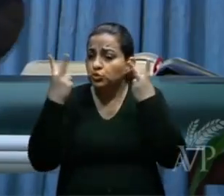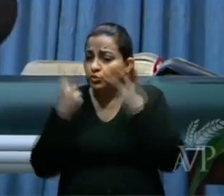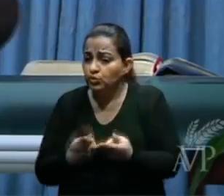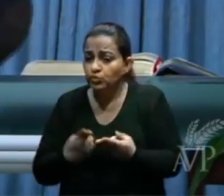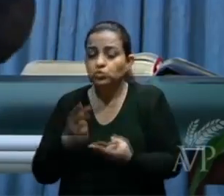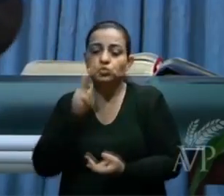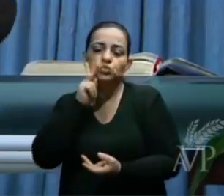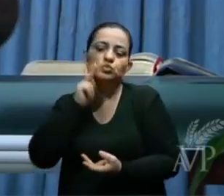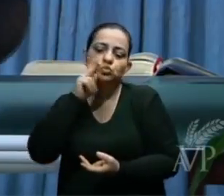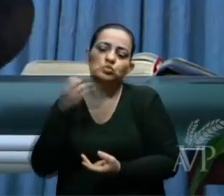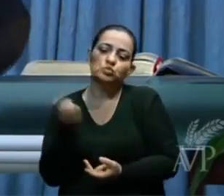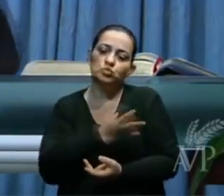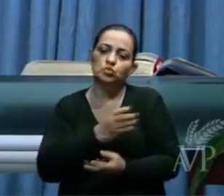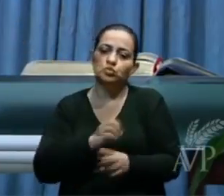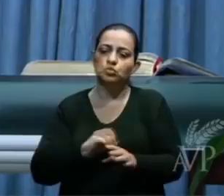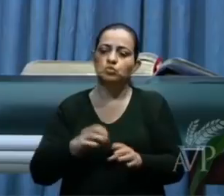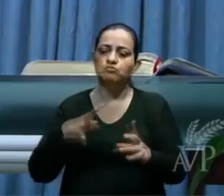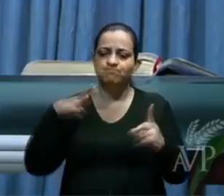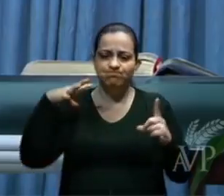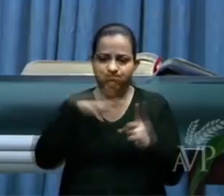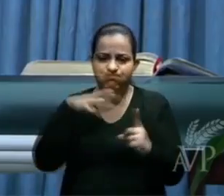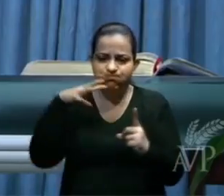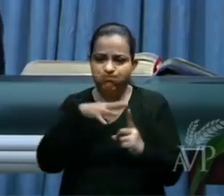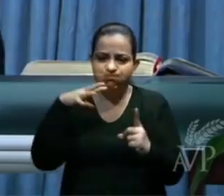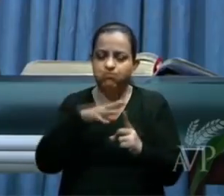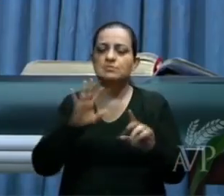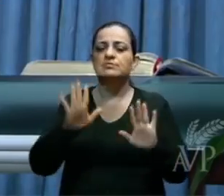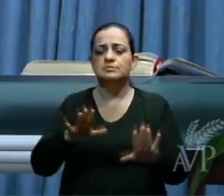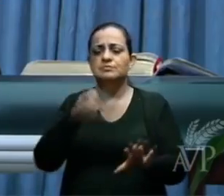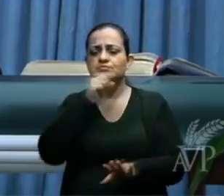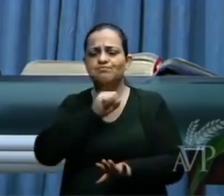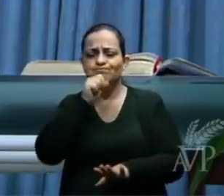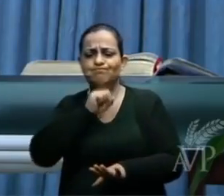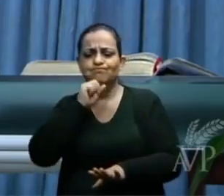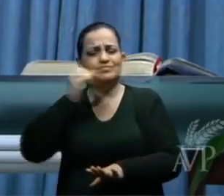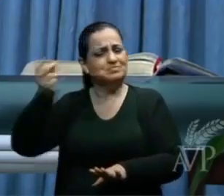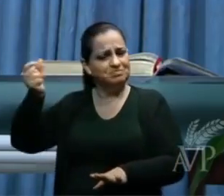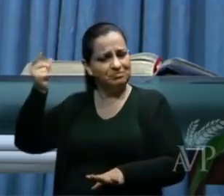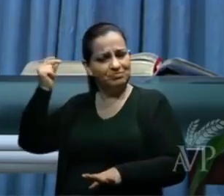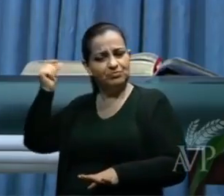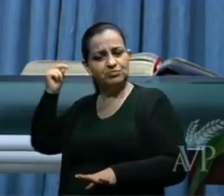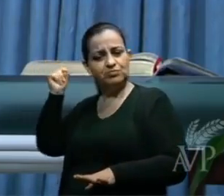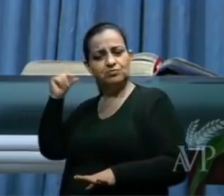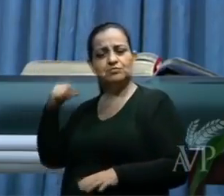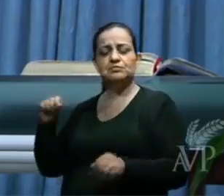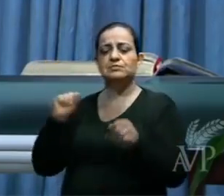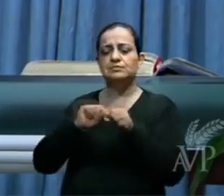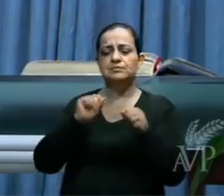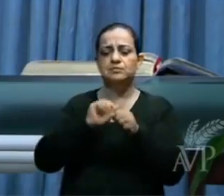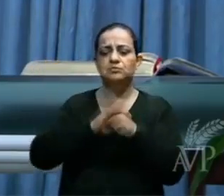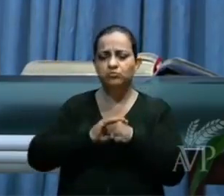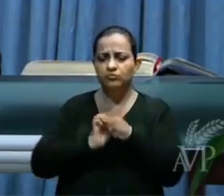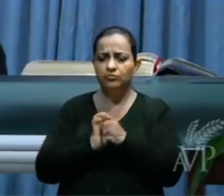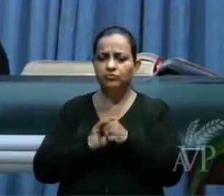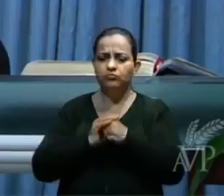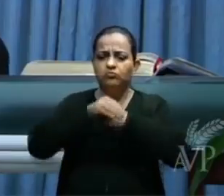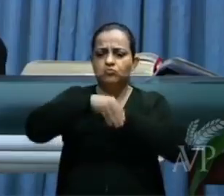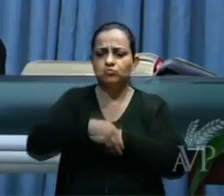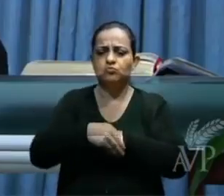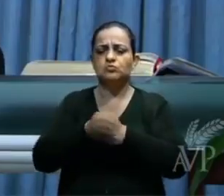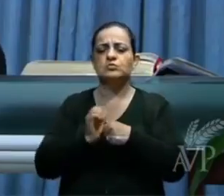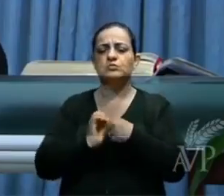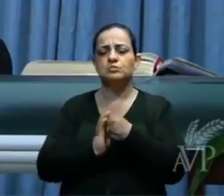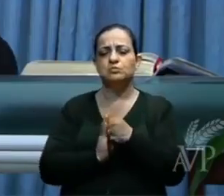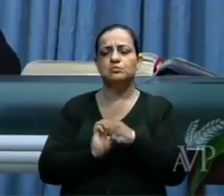pressão agora os olhos antigos era copa feito de couro a água